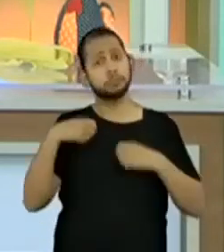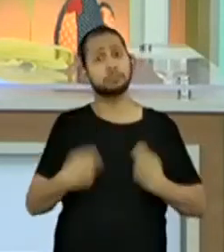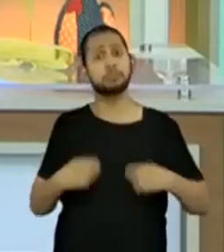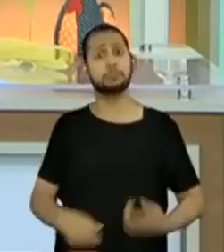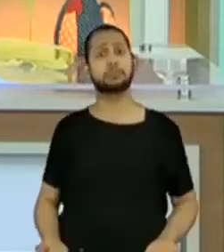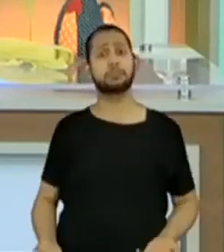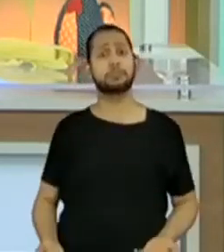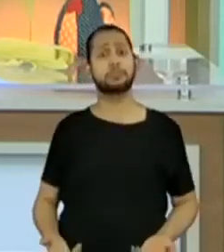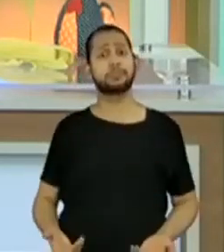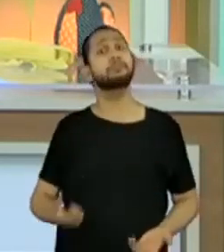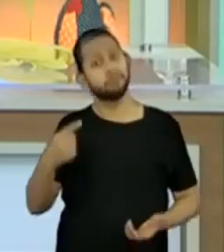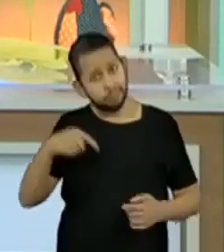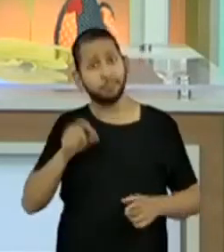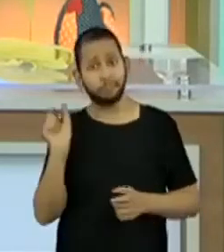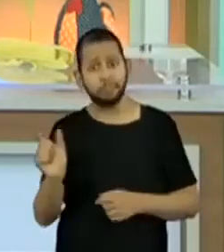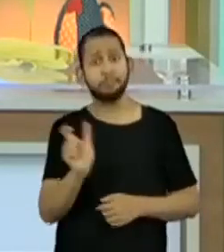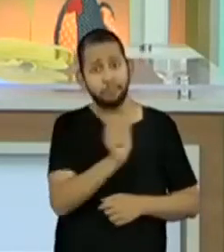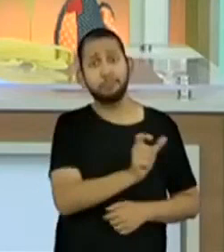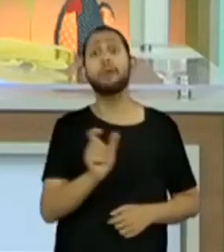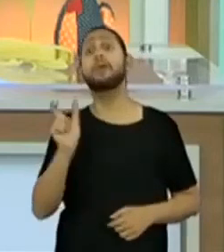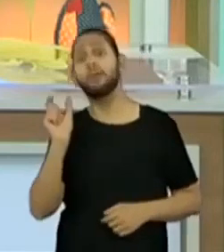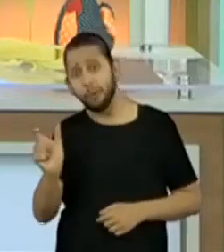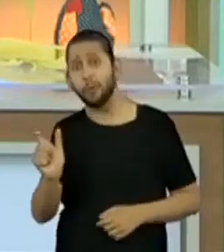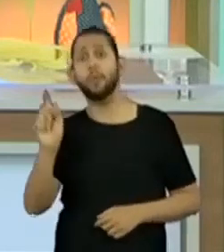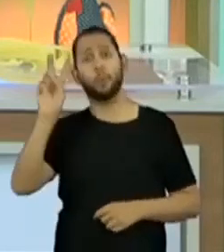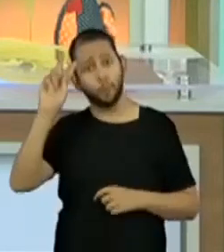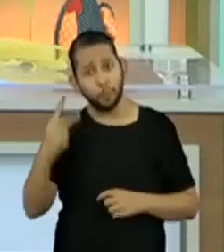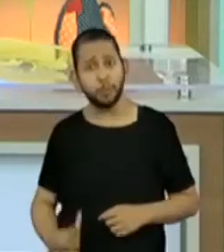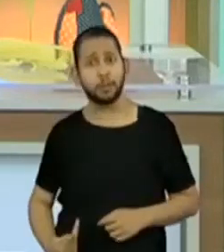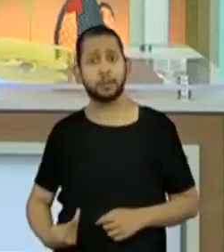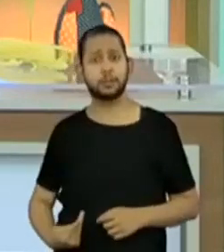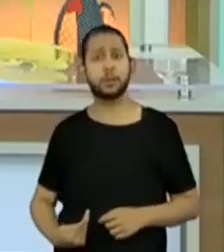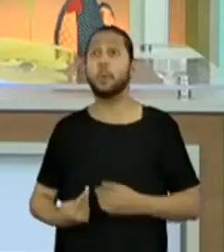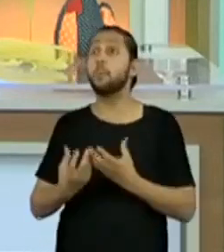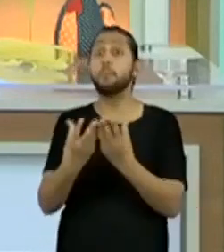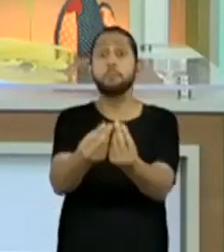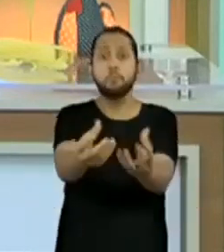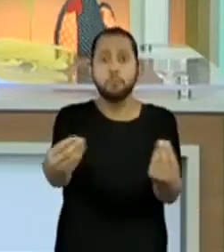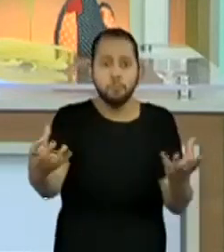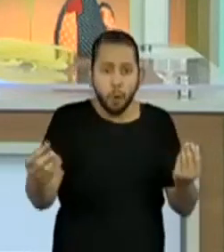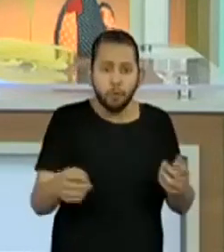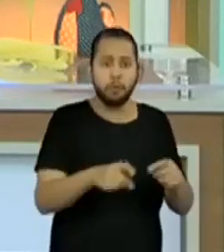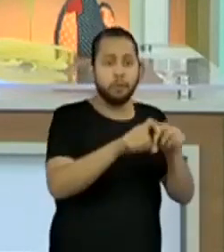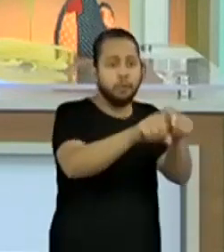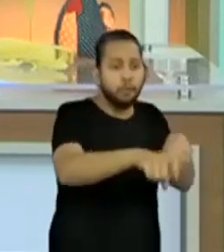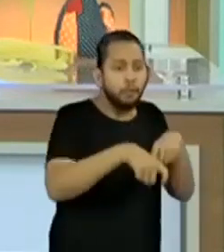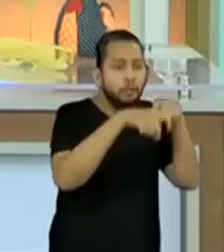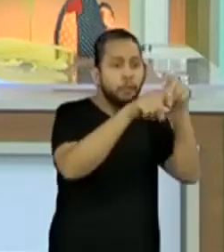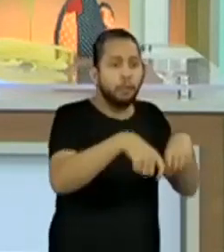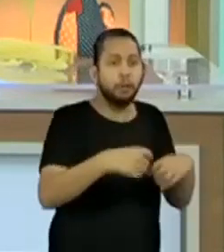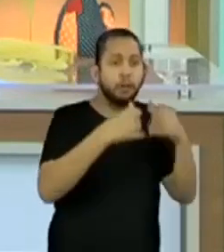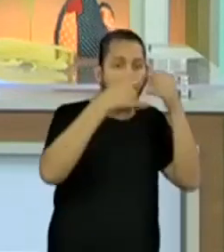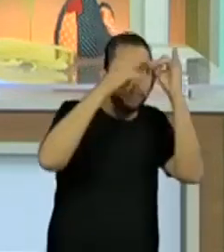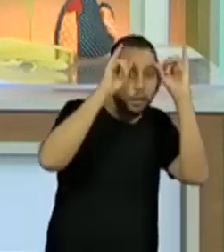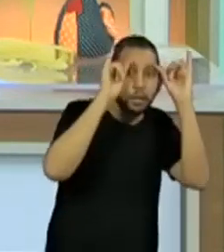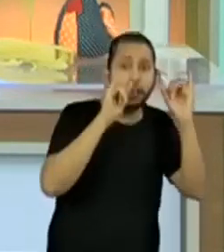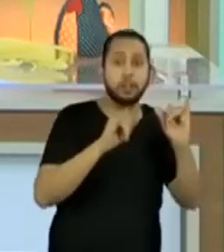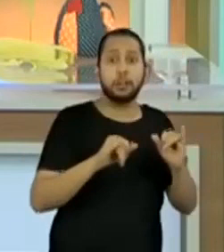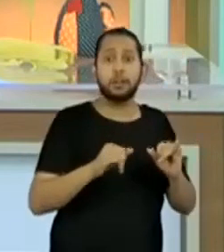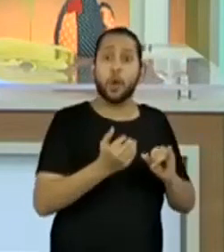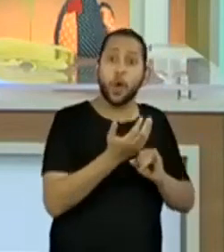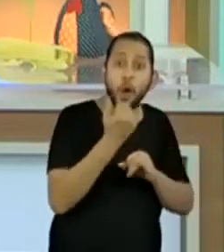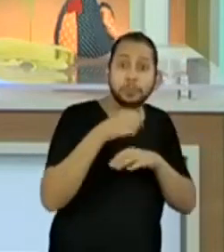faz parte da cadeia alimentar. Muitos seres vivos que estão lá no campo, né, no ambiente